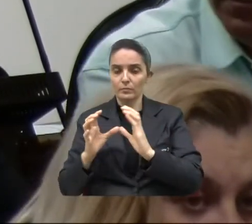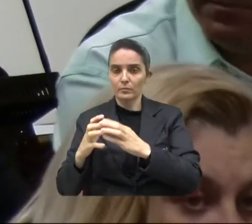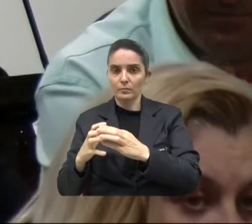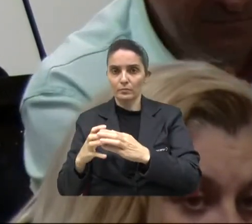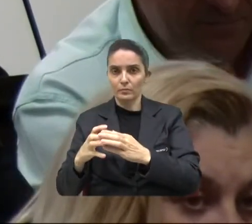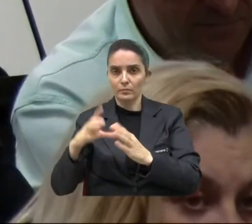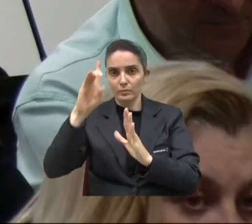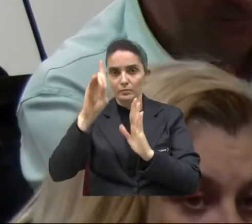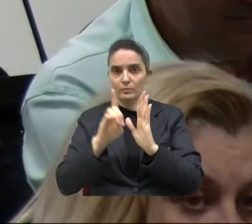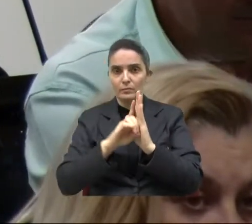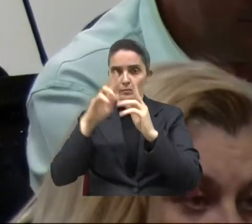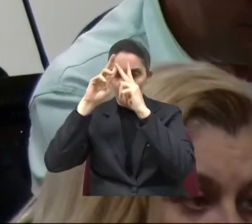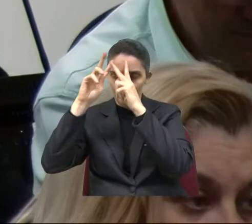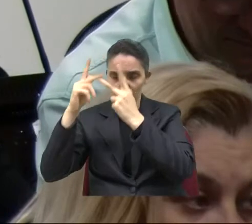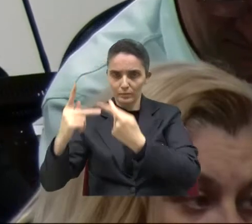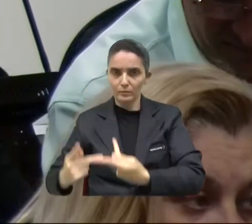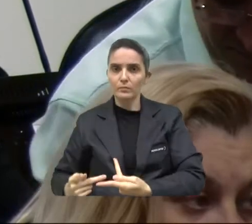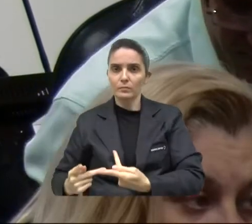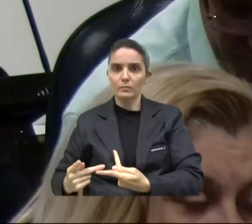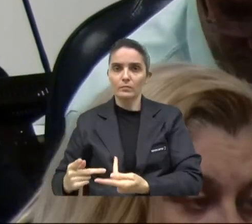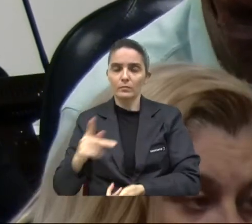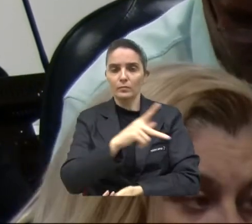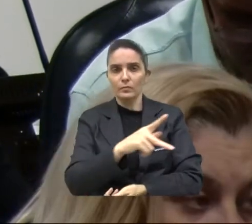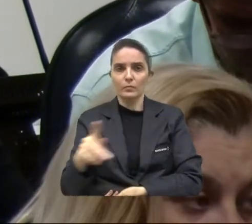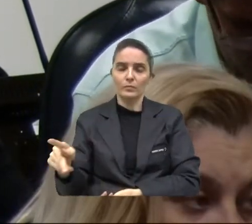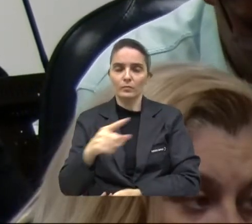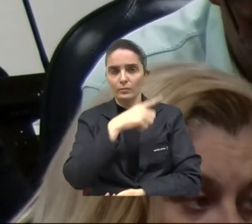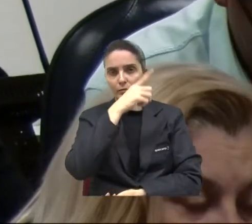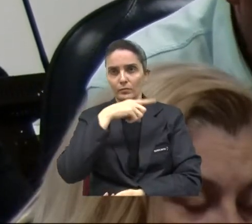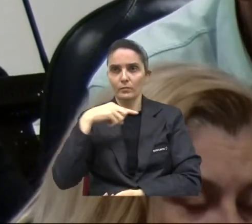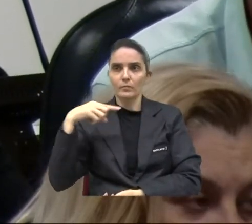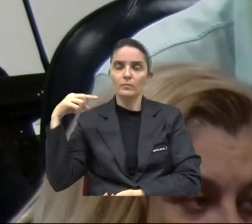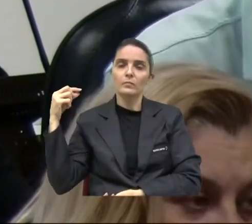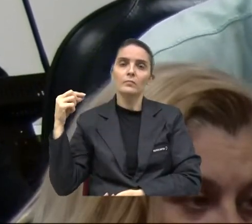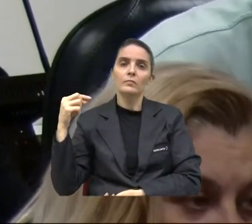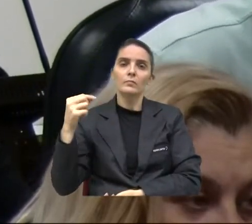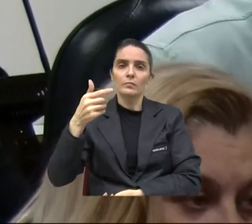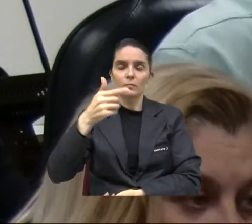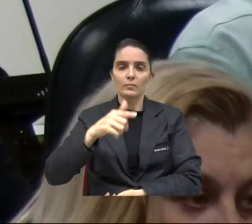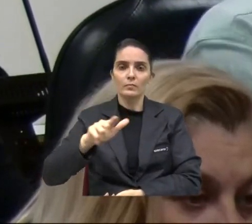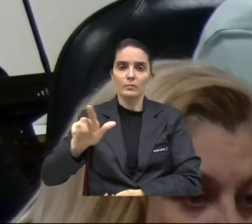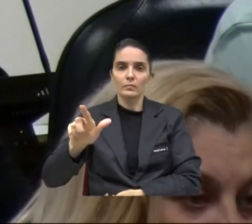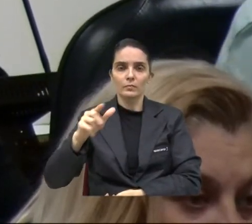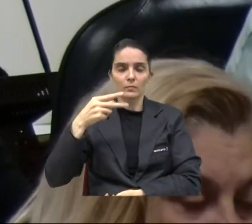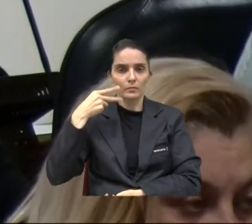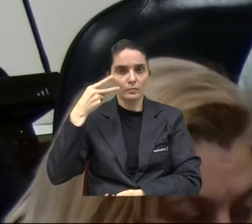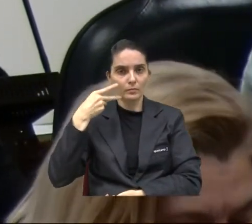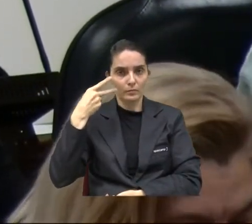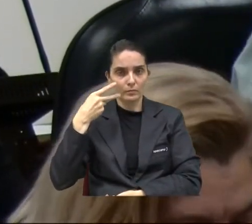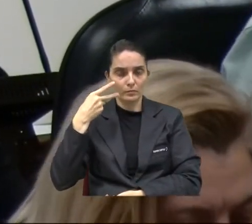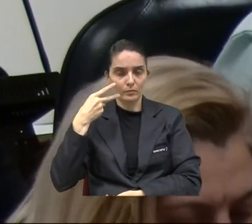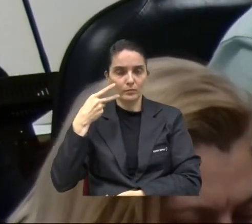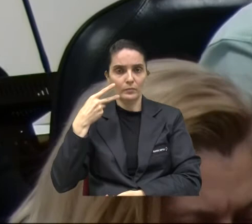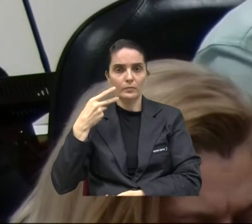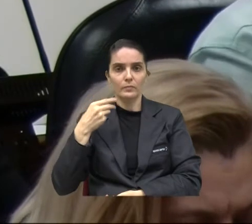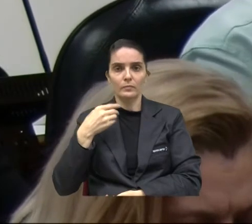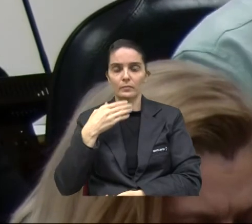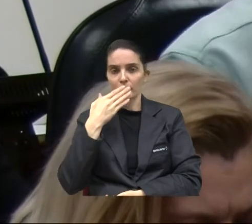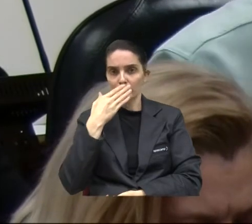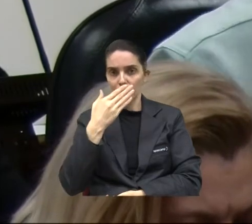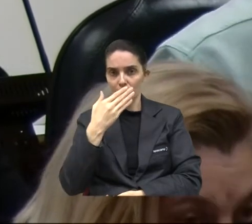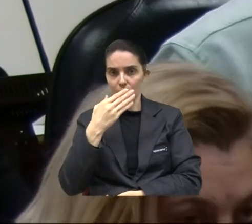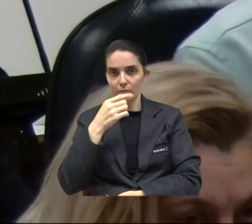Direitos Humanos, a presidente doutora Mayra e os demais membros me designaram a